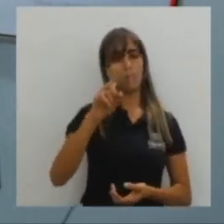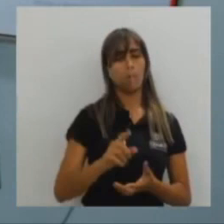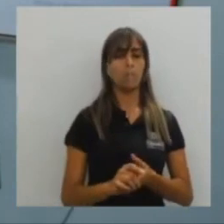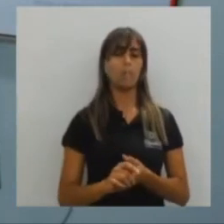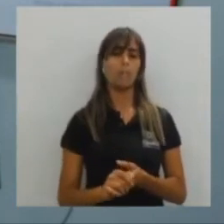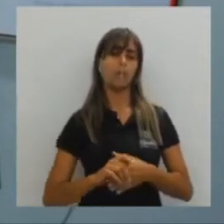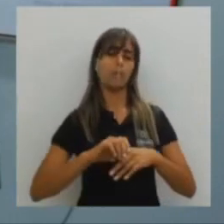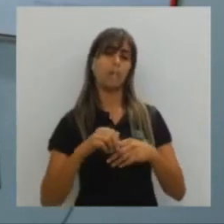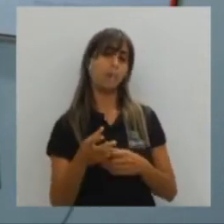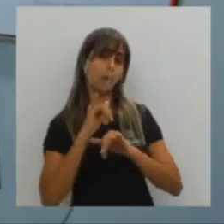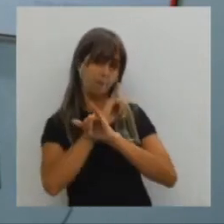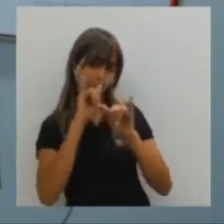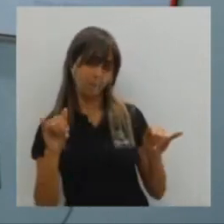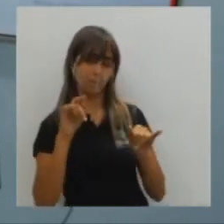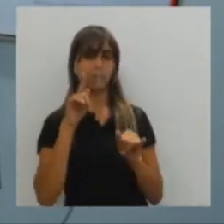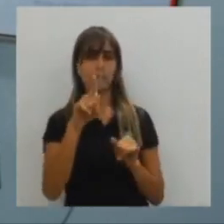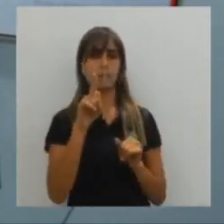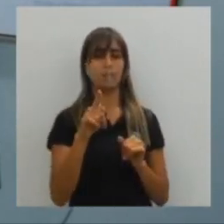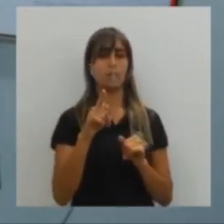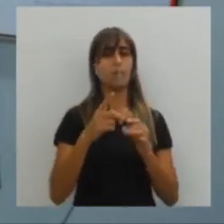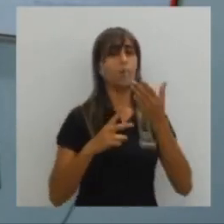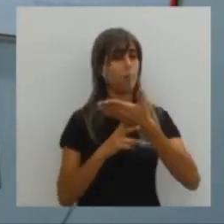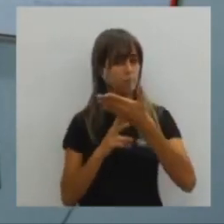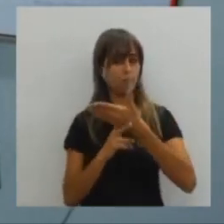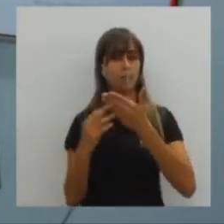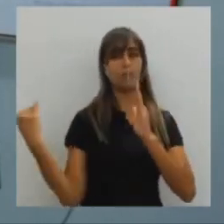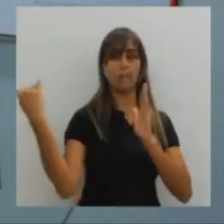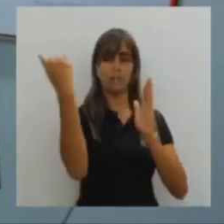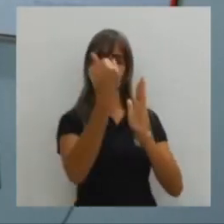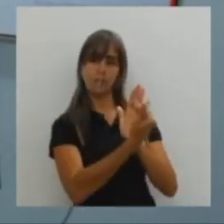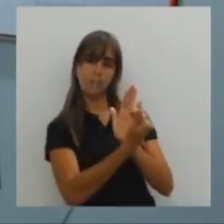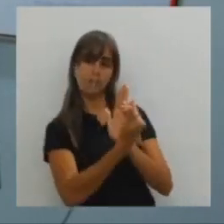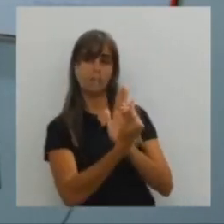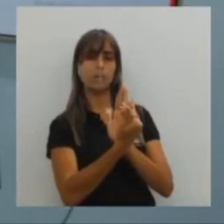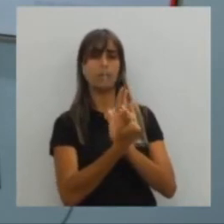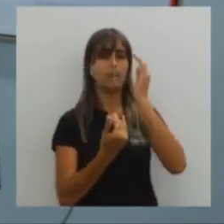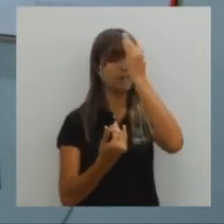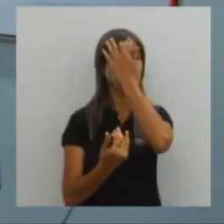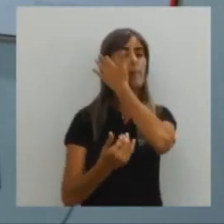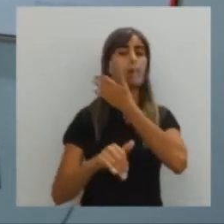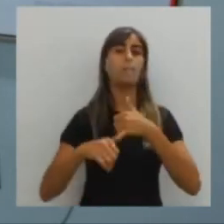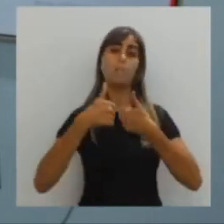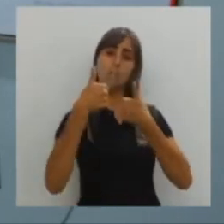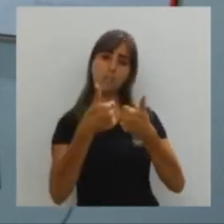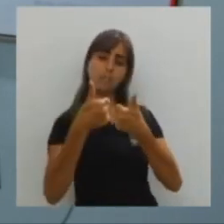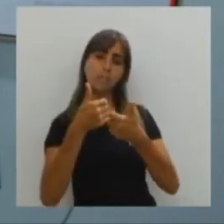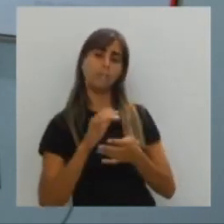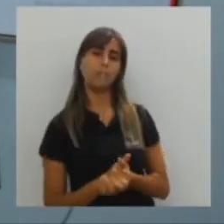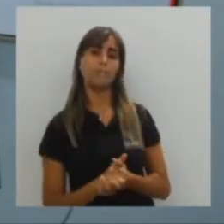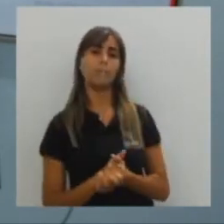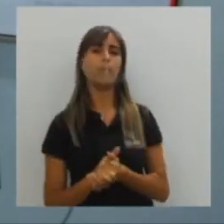eu reforço aquele aviso que eu já tinha dito anteriormente. O verbo só vai ser alterado na forma lá da positiva, na forma afirmativa.